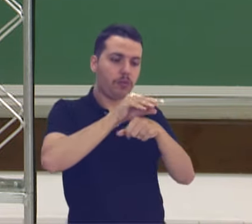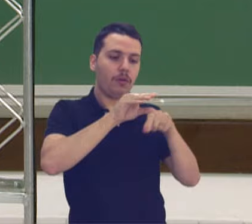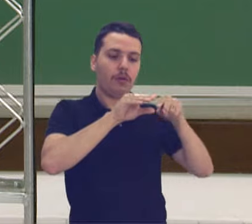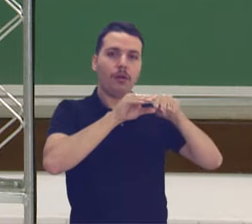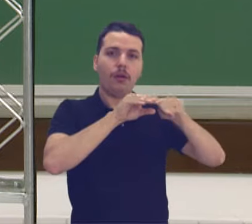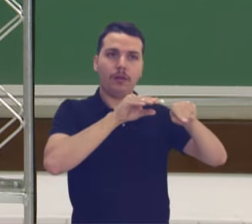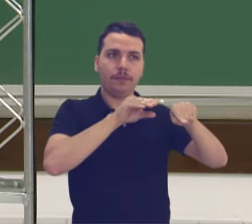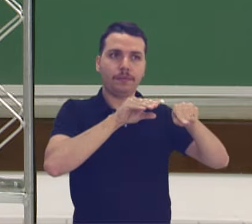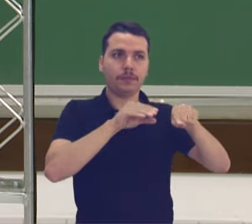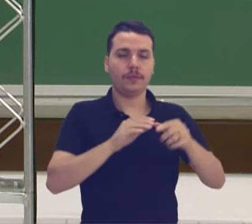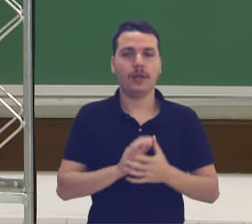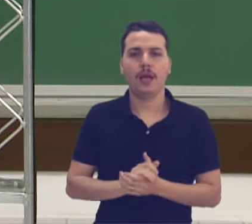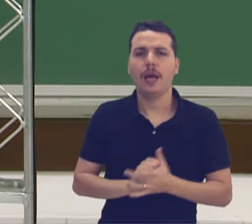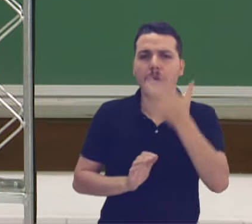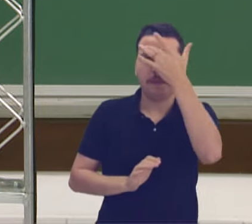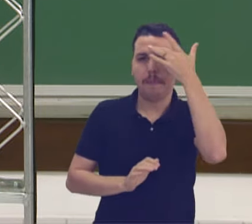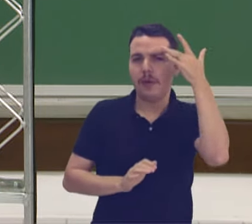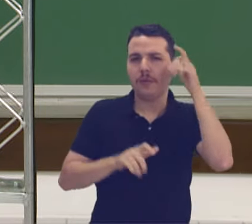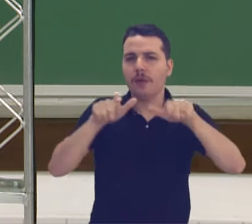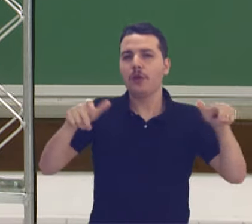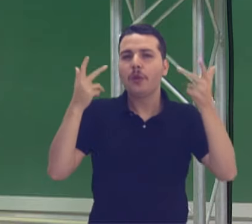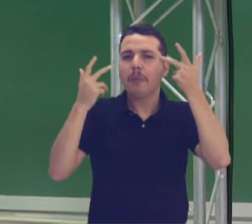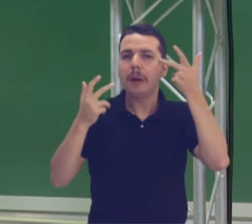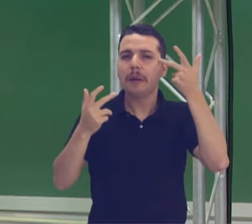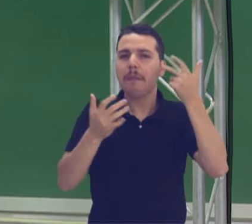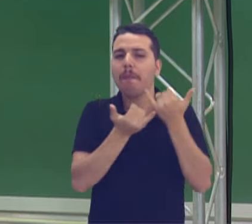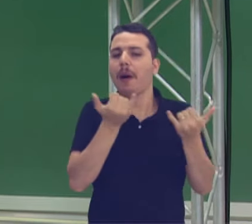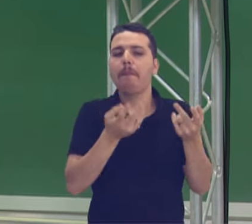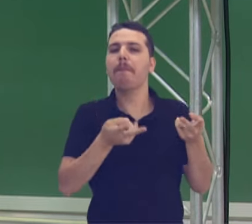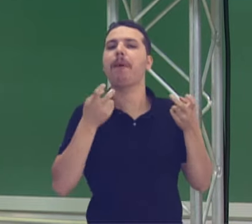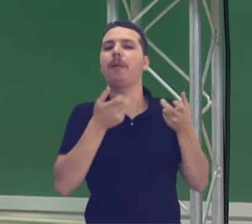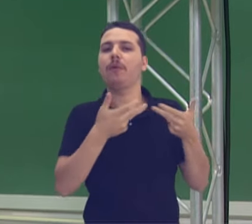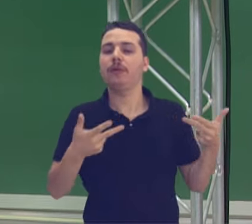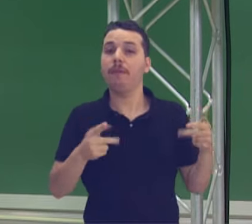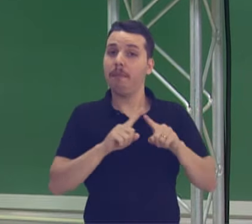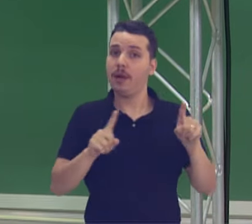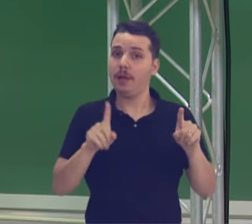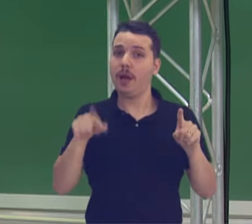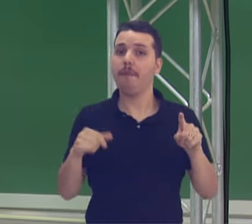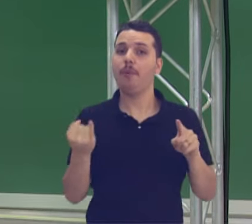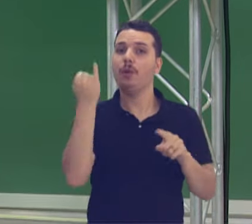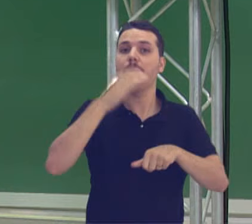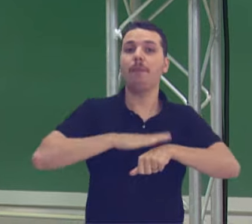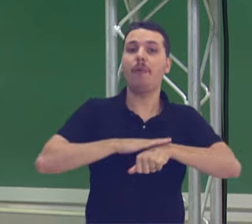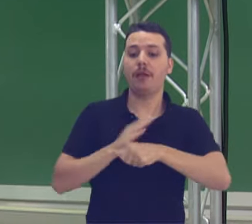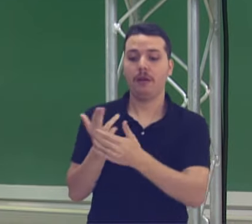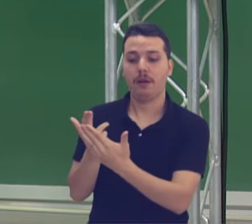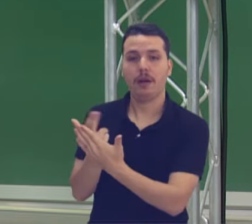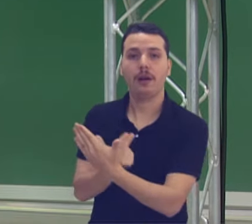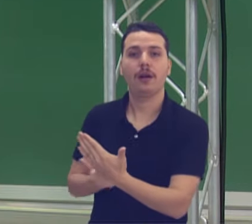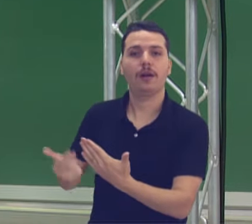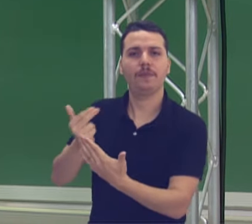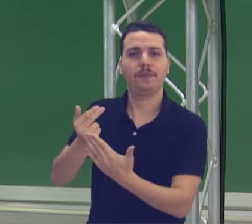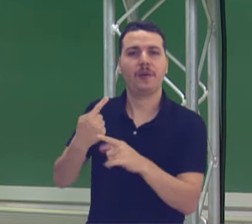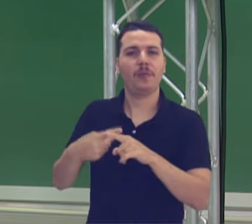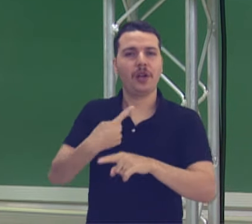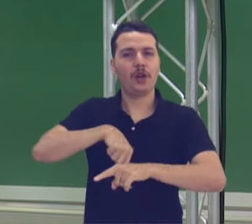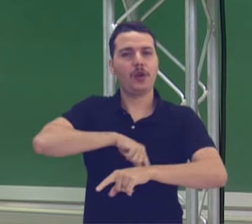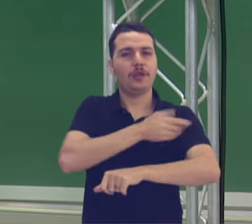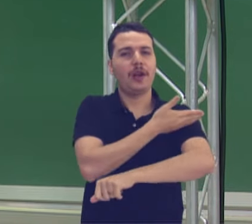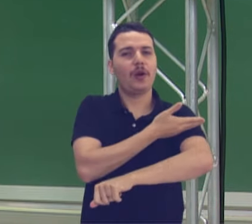câmera as pessoas não ligam muito para isso mas ela é fundamental principalmente quando você desenha certo porque nós estamos